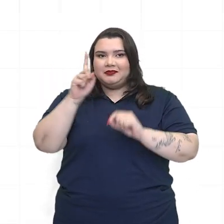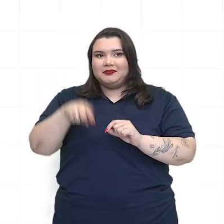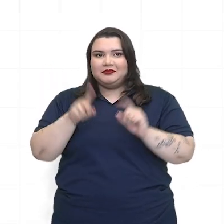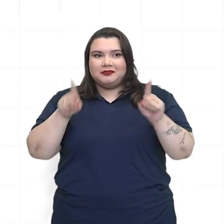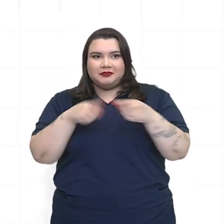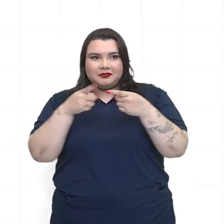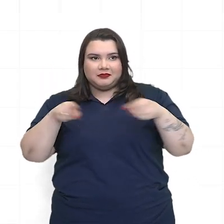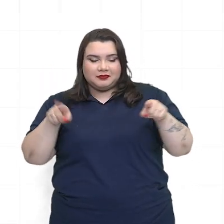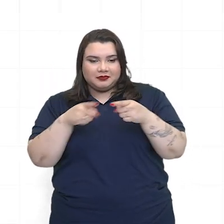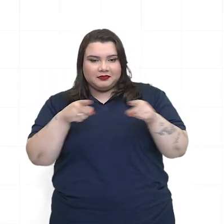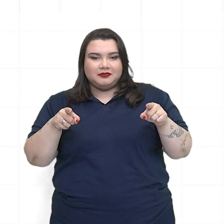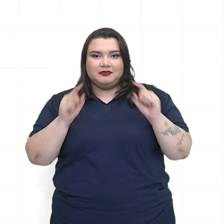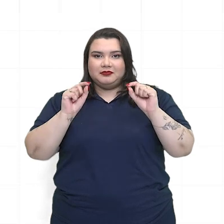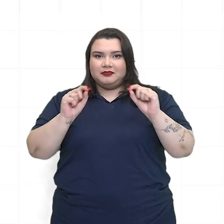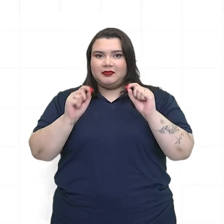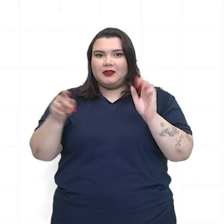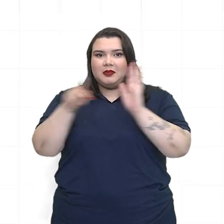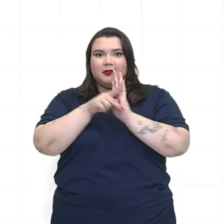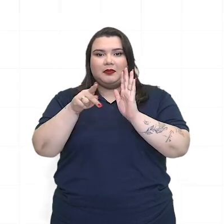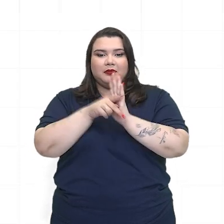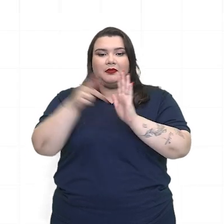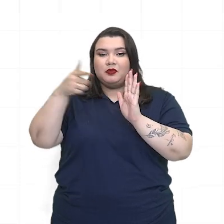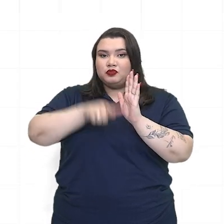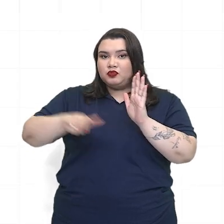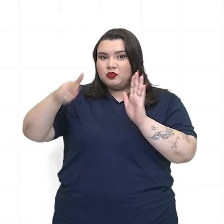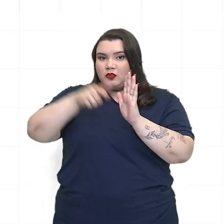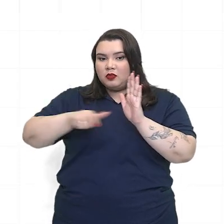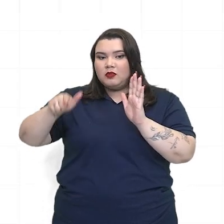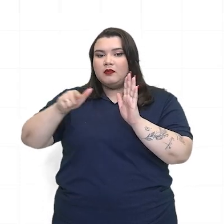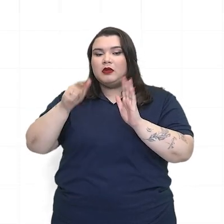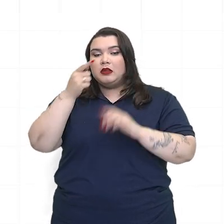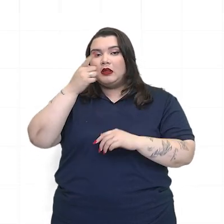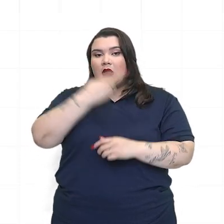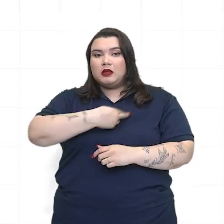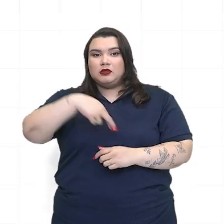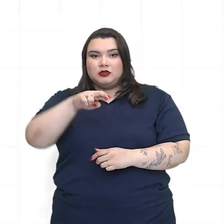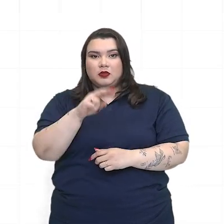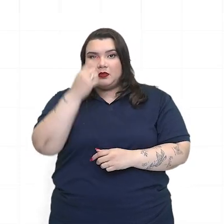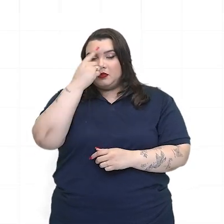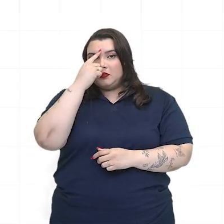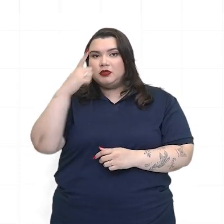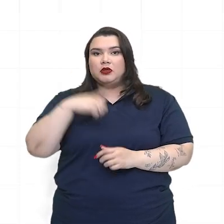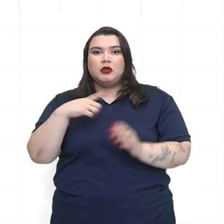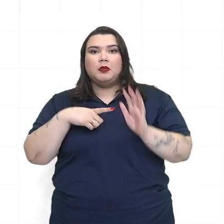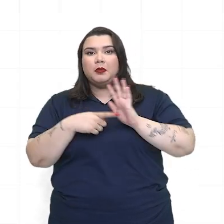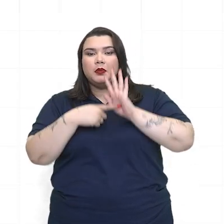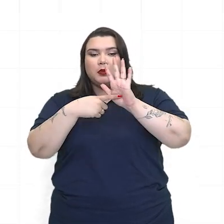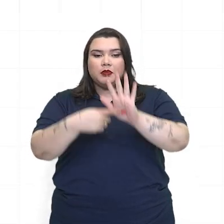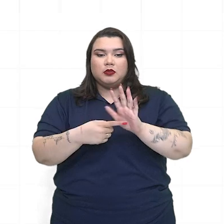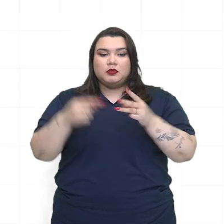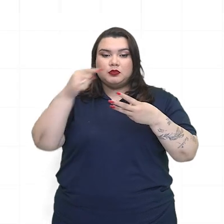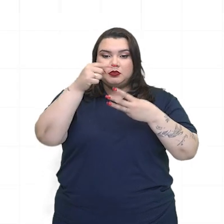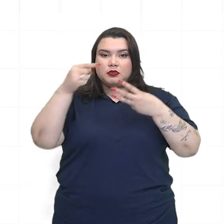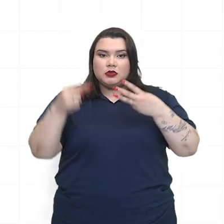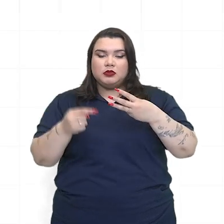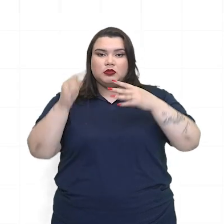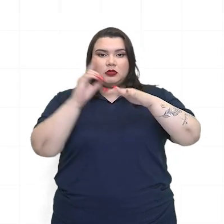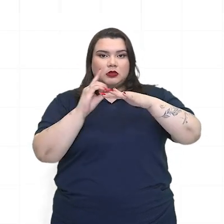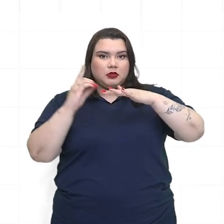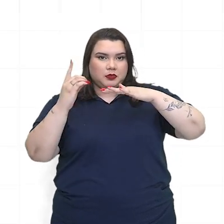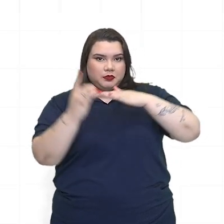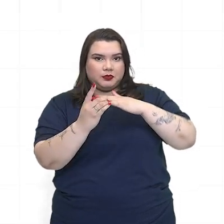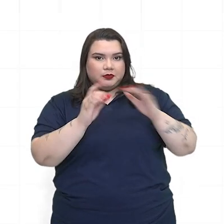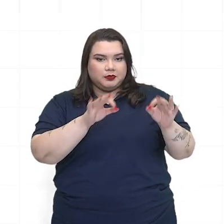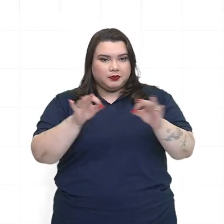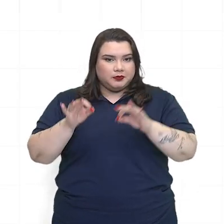música sagrada, uma música de repetição hinduísta, ela está ligada à invocação desses 3 deuses. O